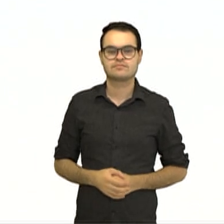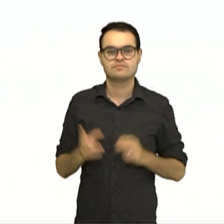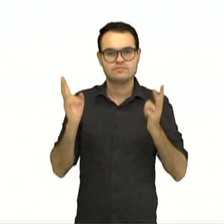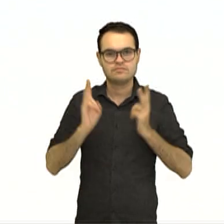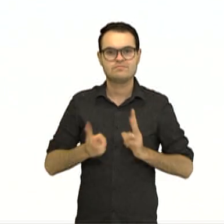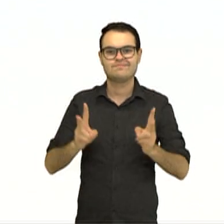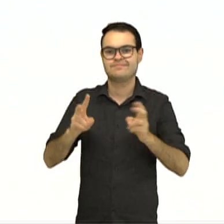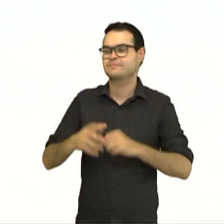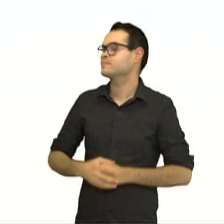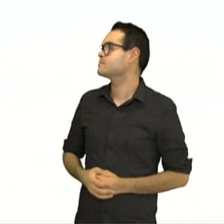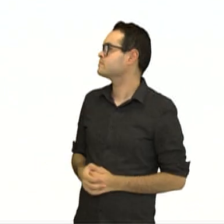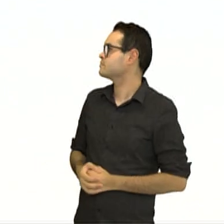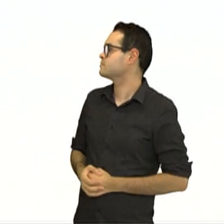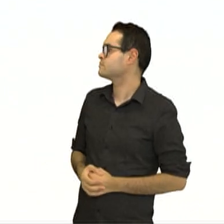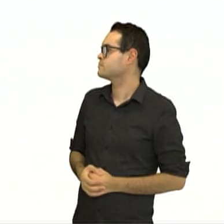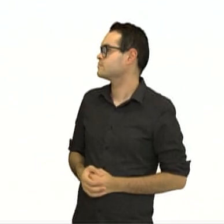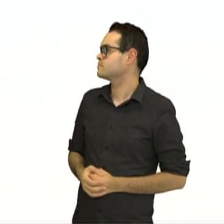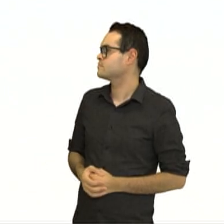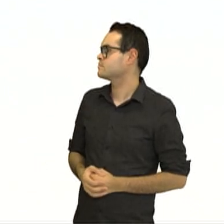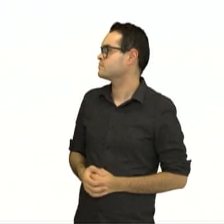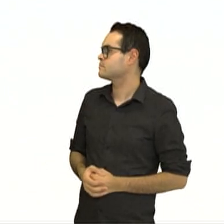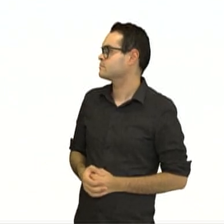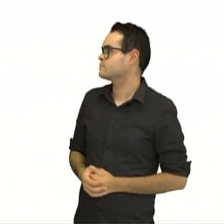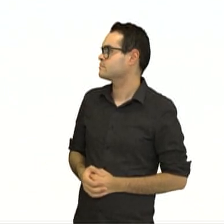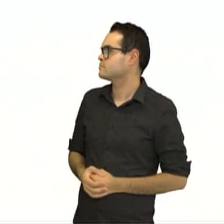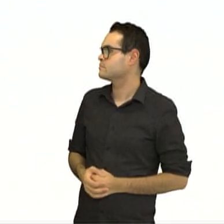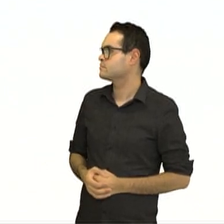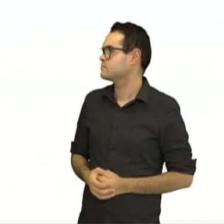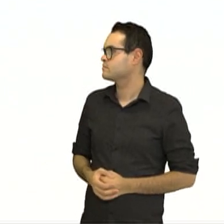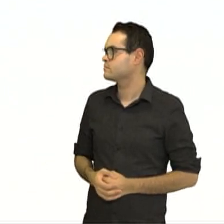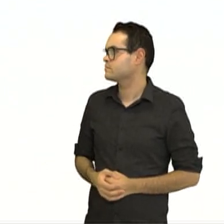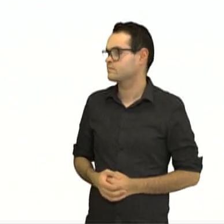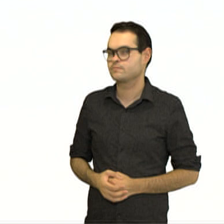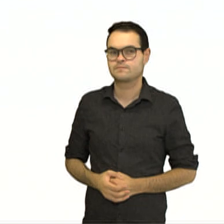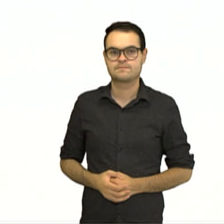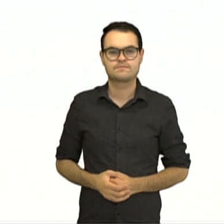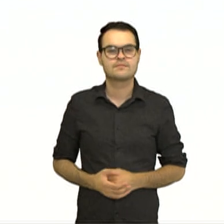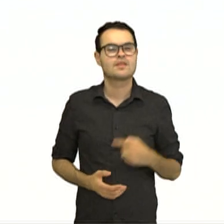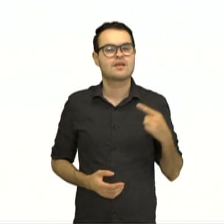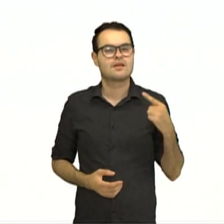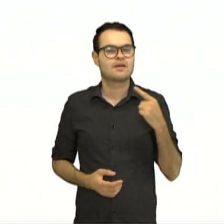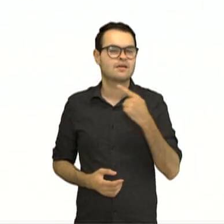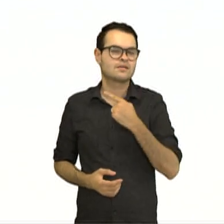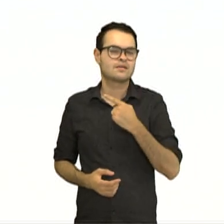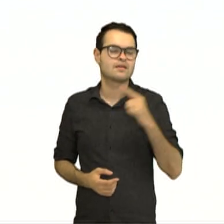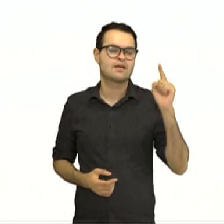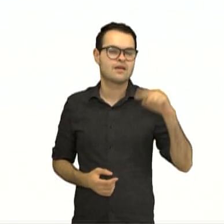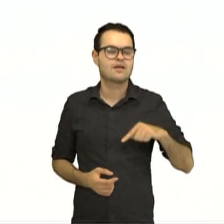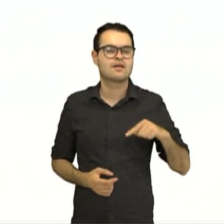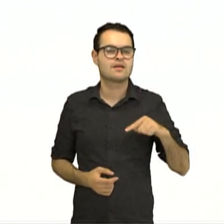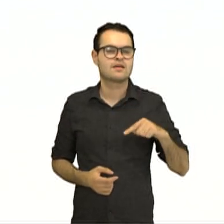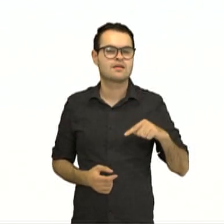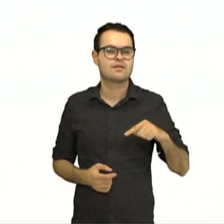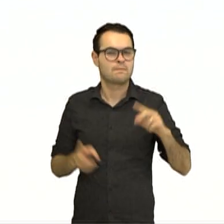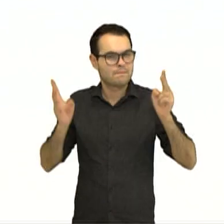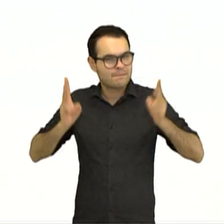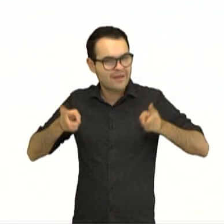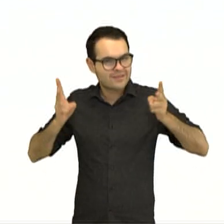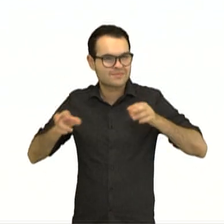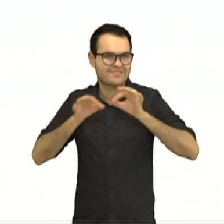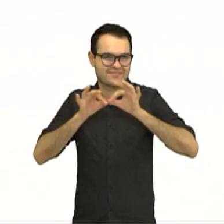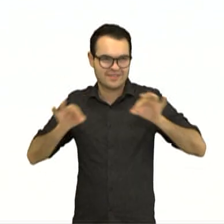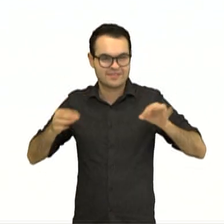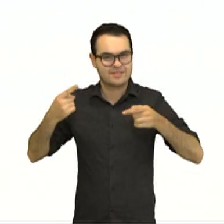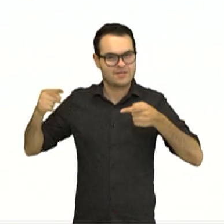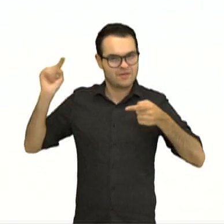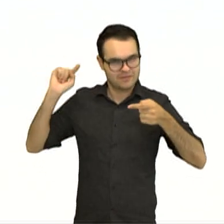So, there's something that I think about and only. Aqui no caso seria exatamente a mesma frase que a